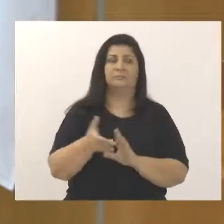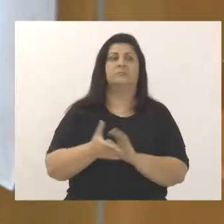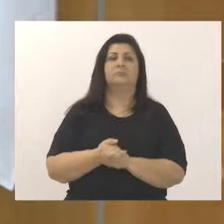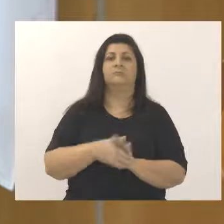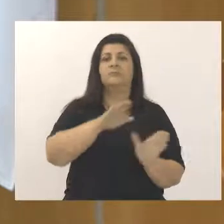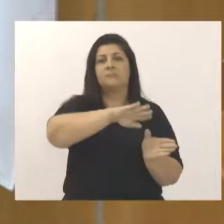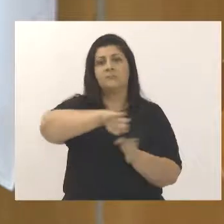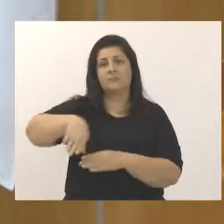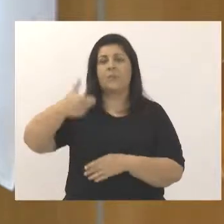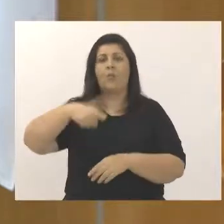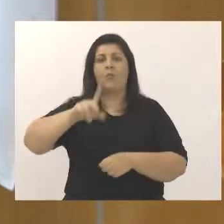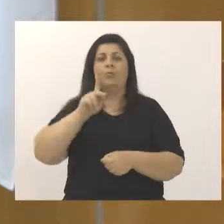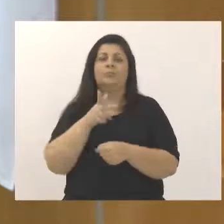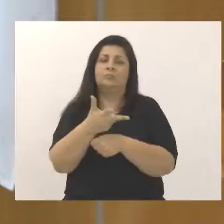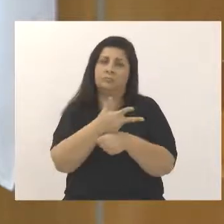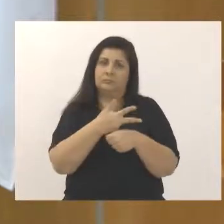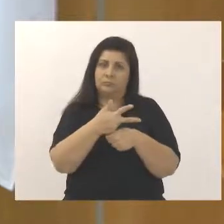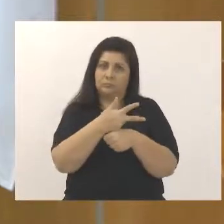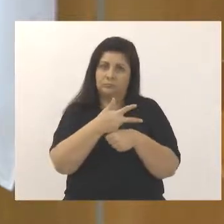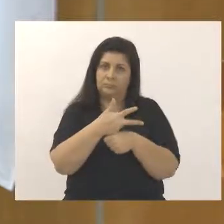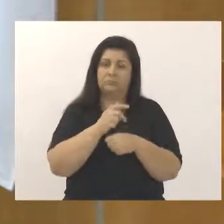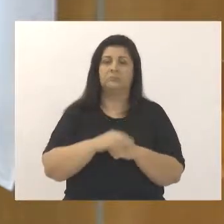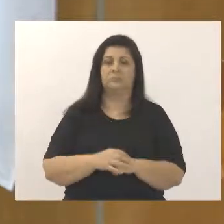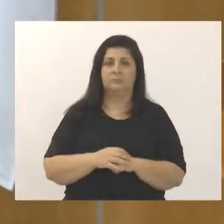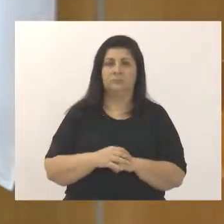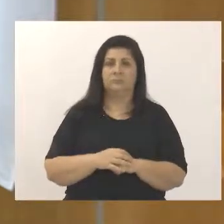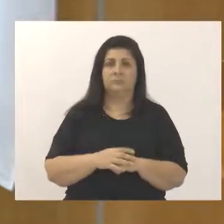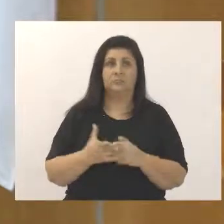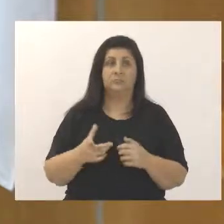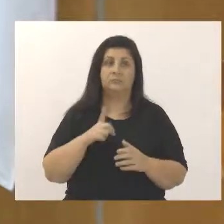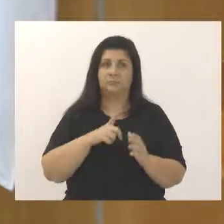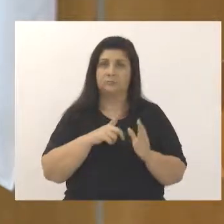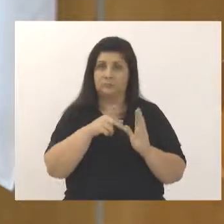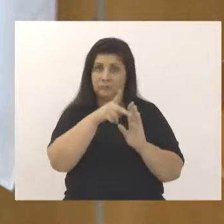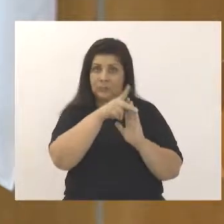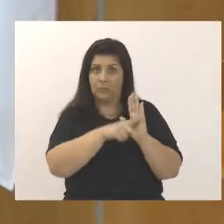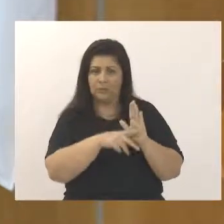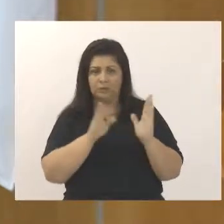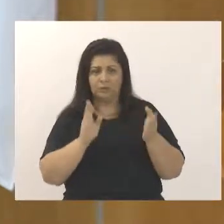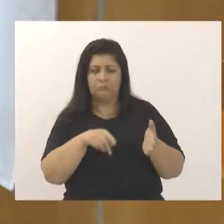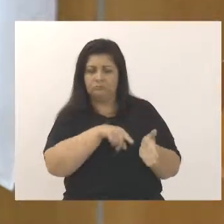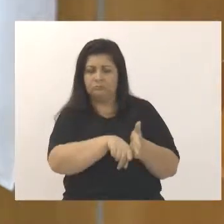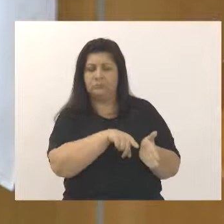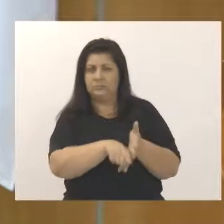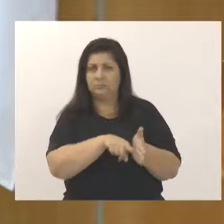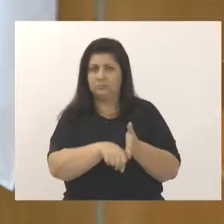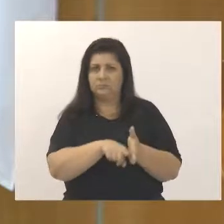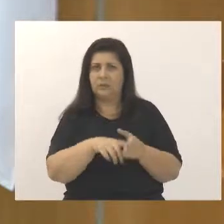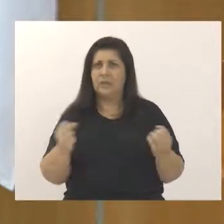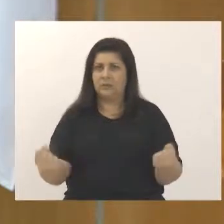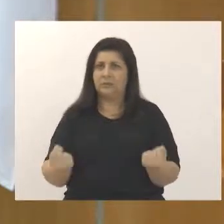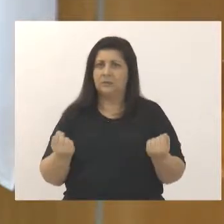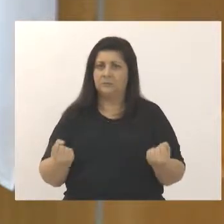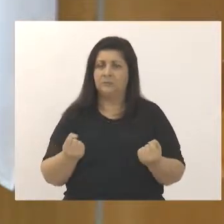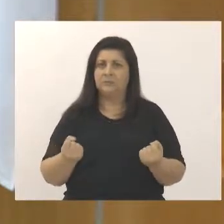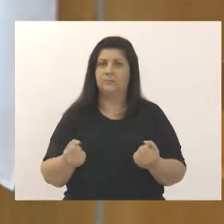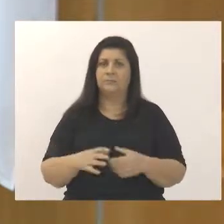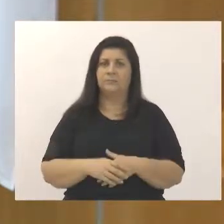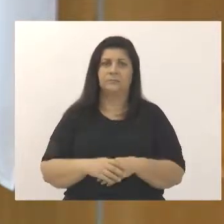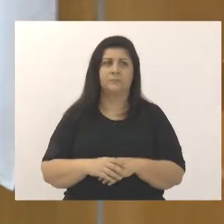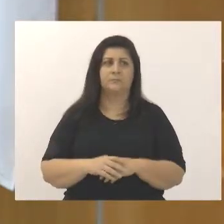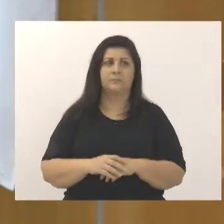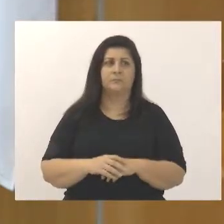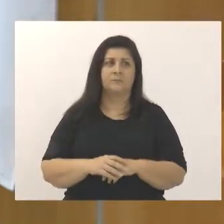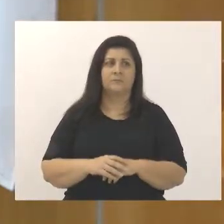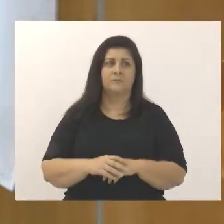outro vídeo, onde, nesse projeto, ele foi analisado pelo Ministério Público, Defensoria Pública e